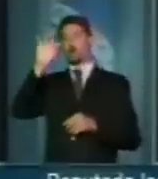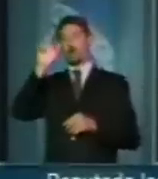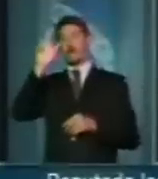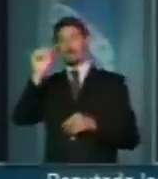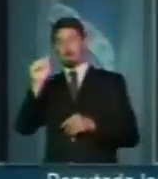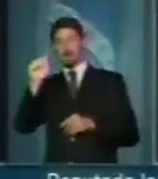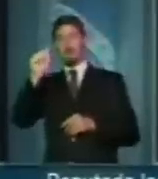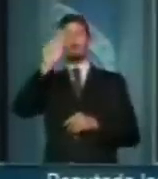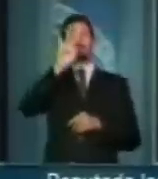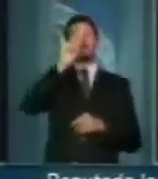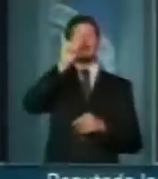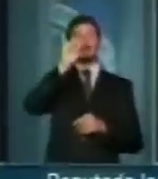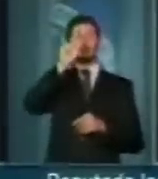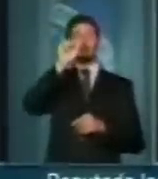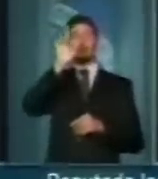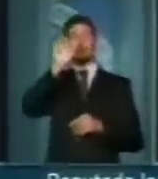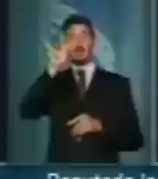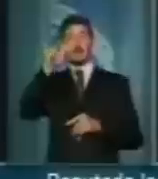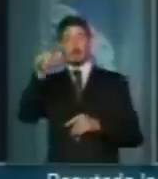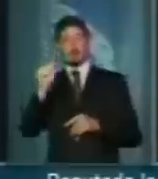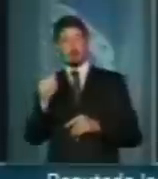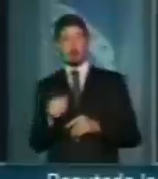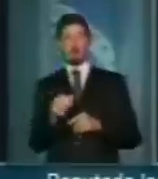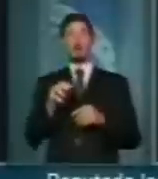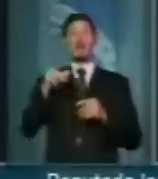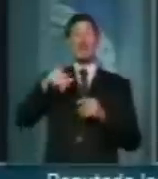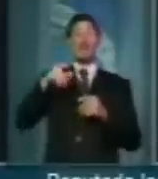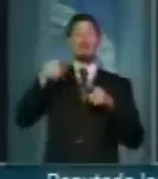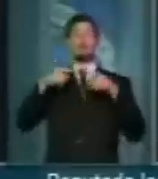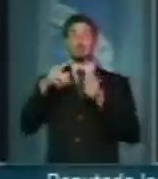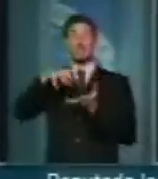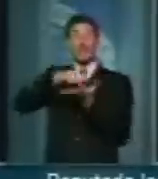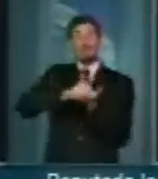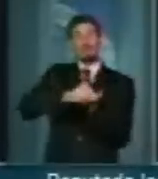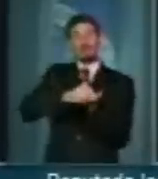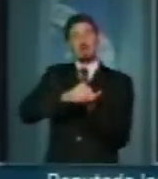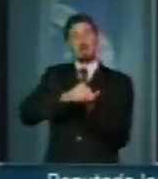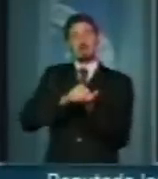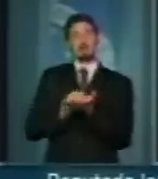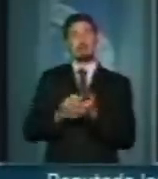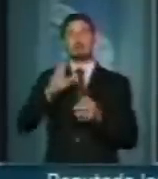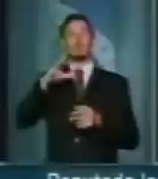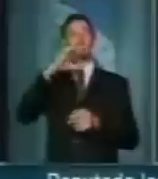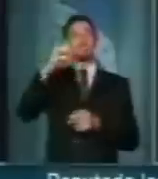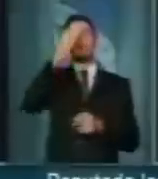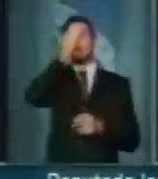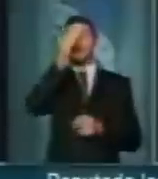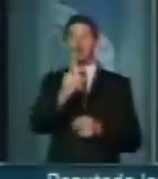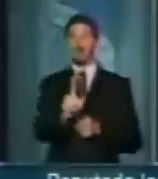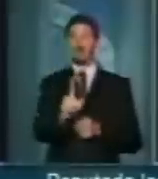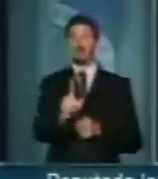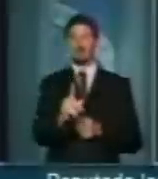a música gravada, não é o CD virgem, não é o CD que vai para a pirataria, não é o